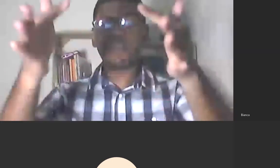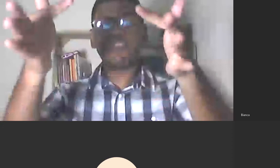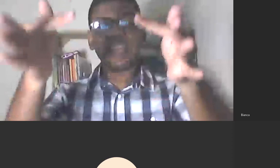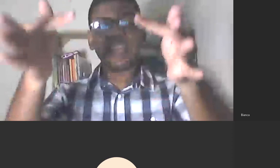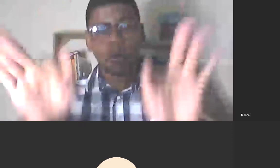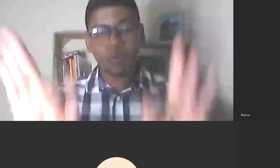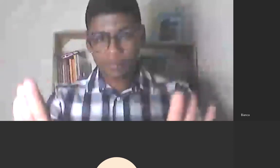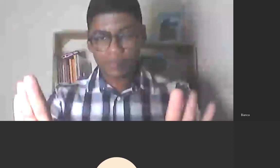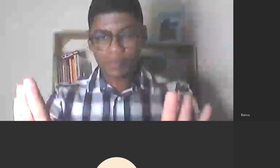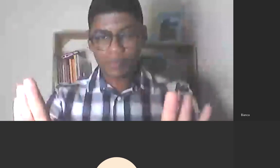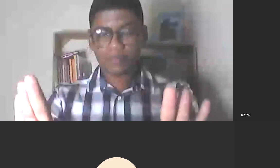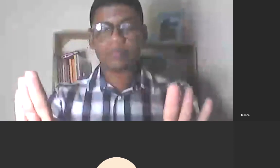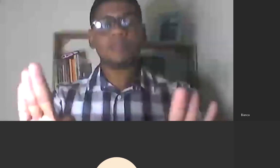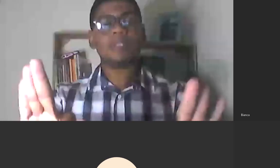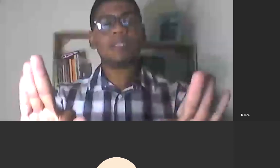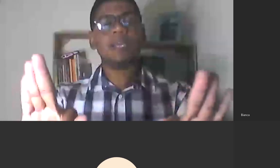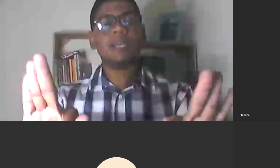e no final